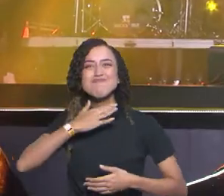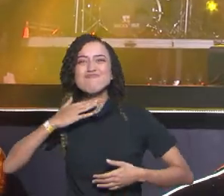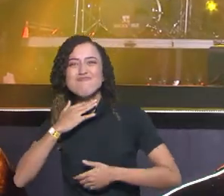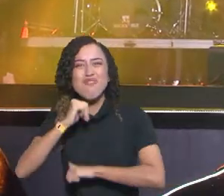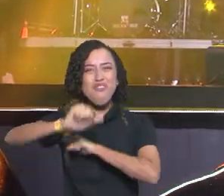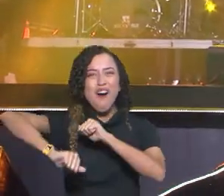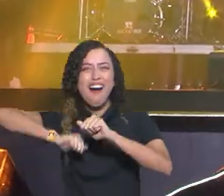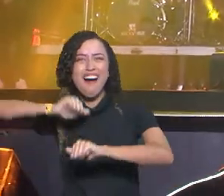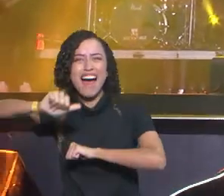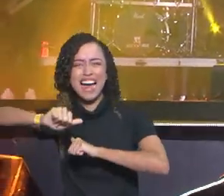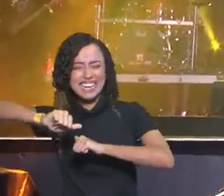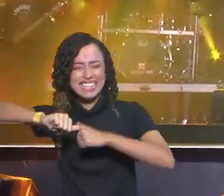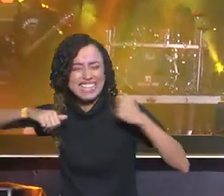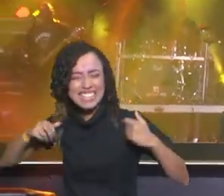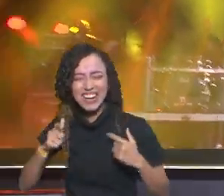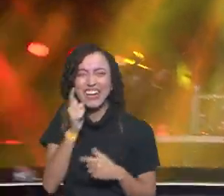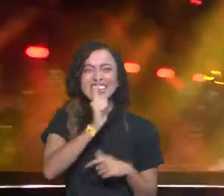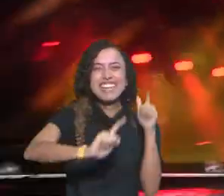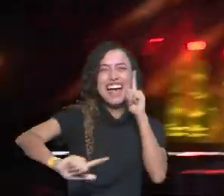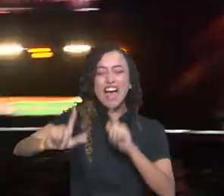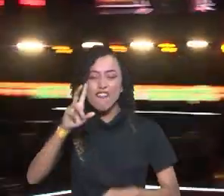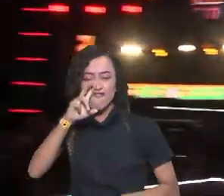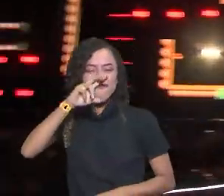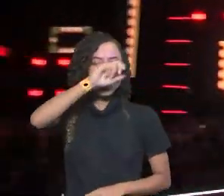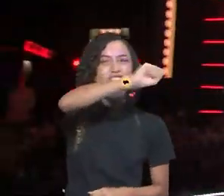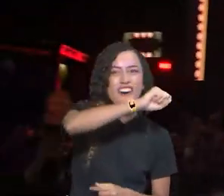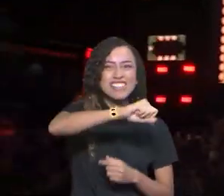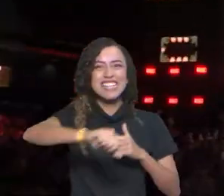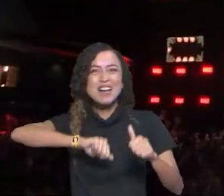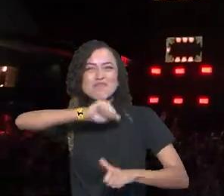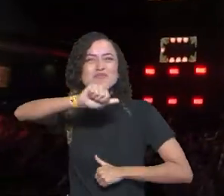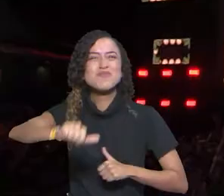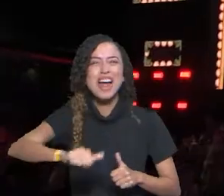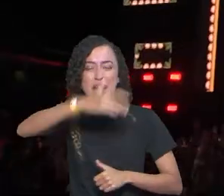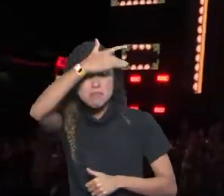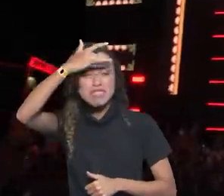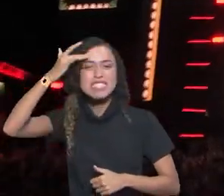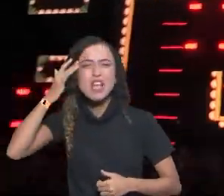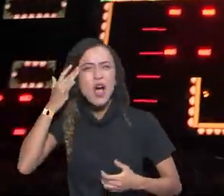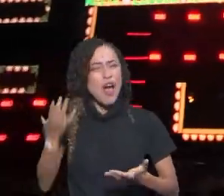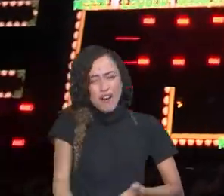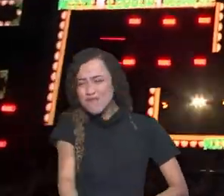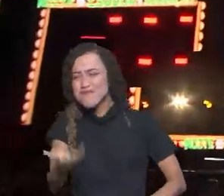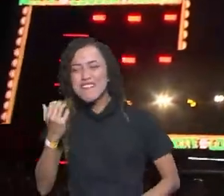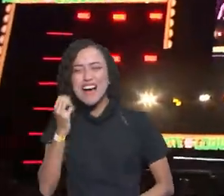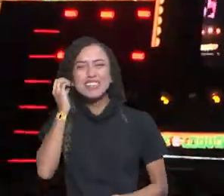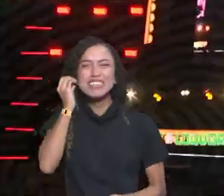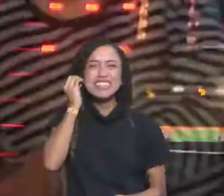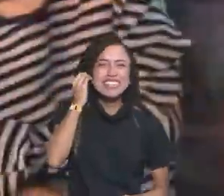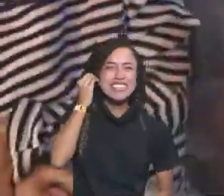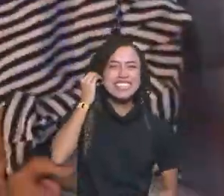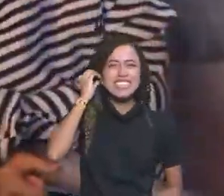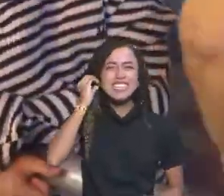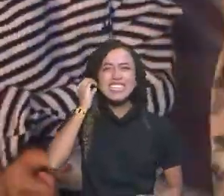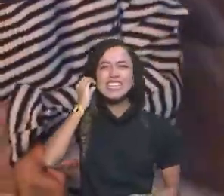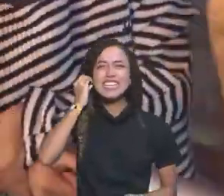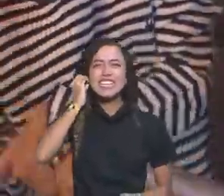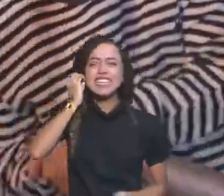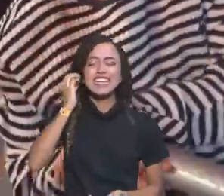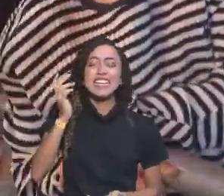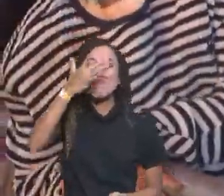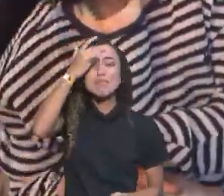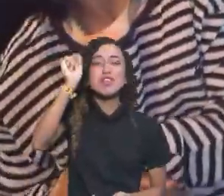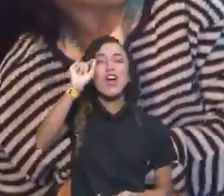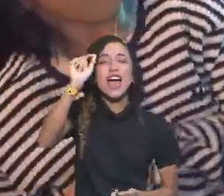tá parado se mexe e tá sem espírito quem está comigo quem tá comigo quem é desse povo que